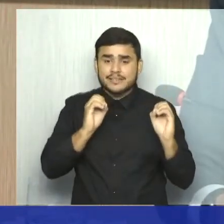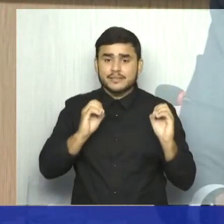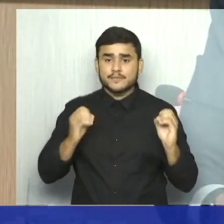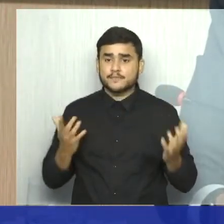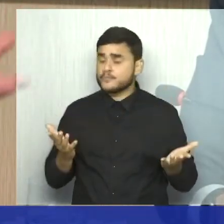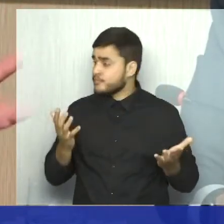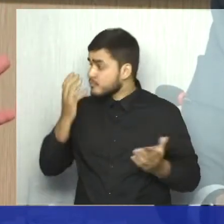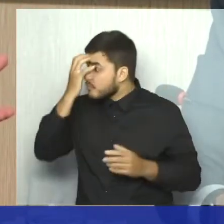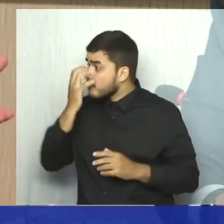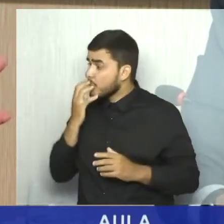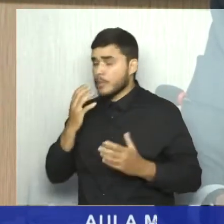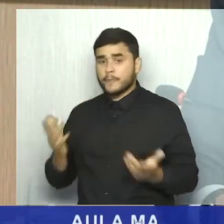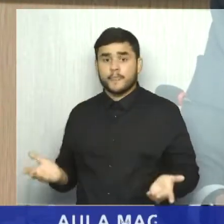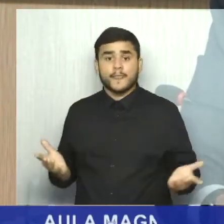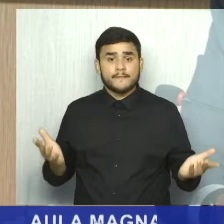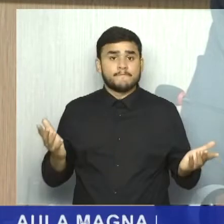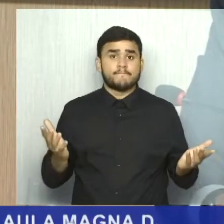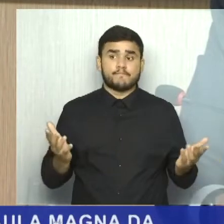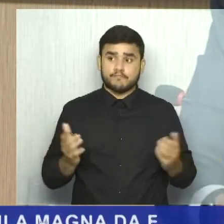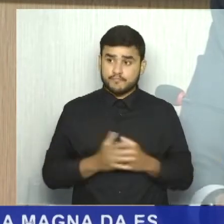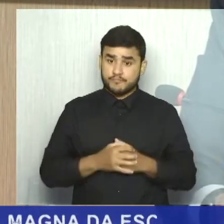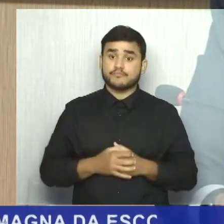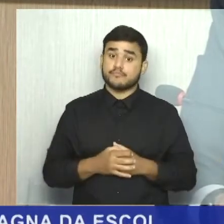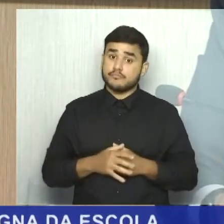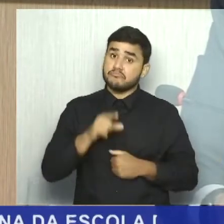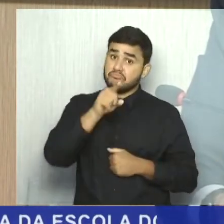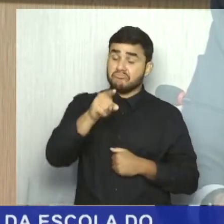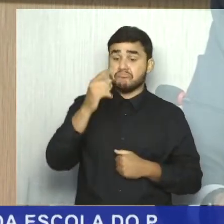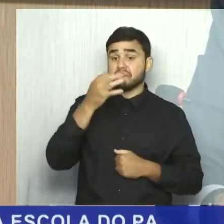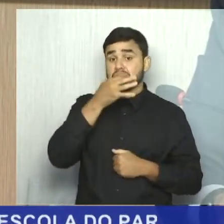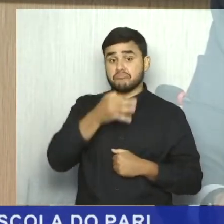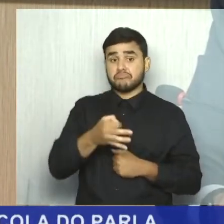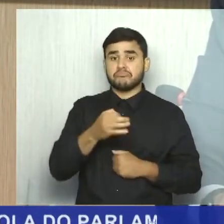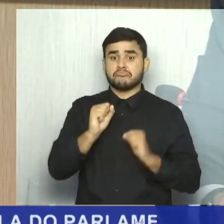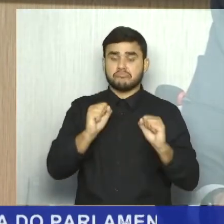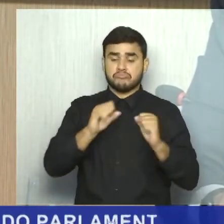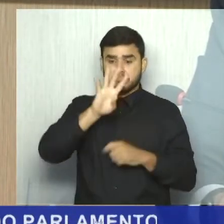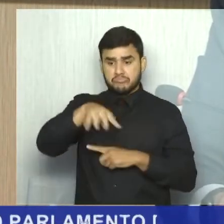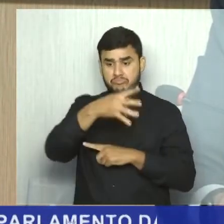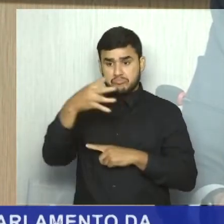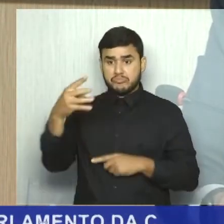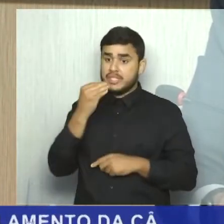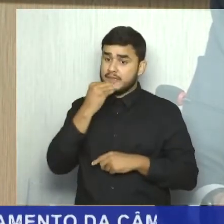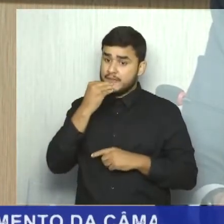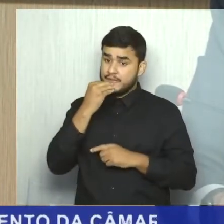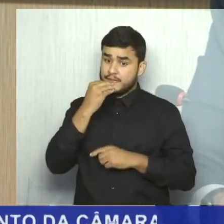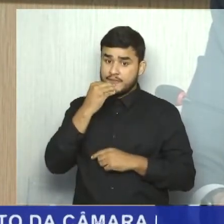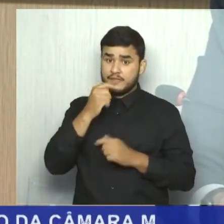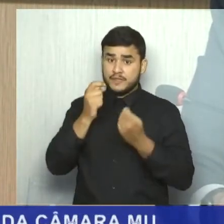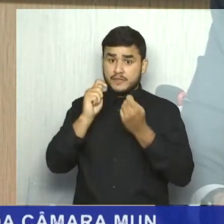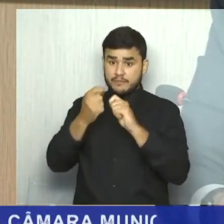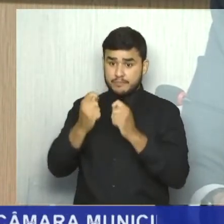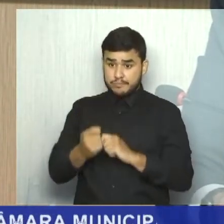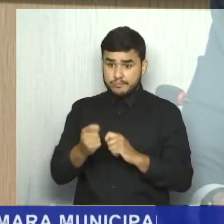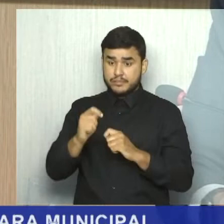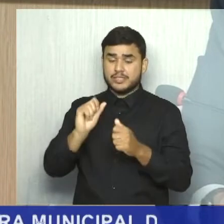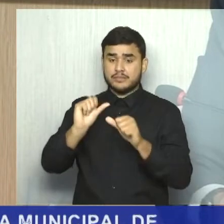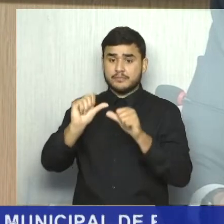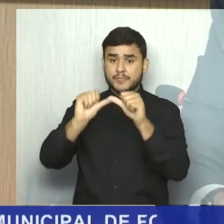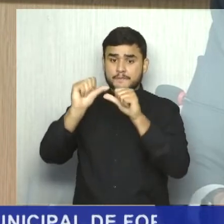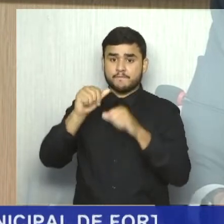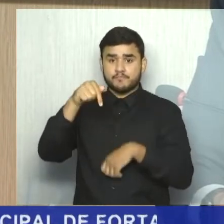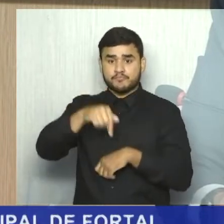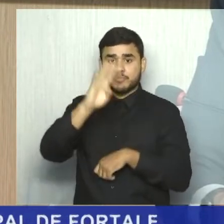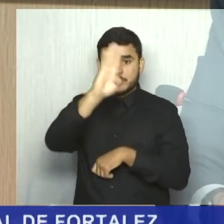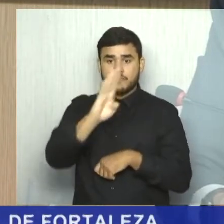Esse é o jogo. Então, agora, você pode aumentar a tabela de imposto de renda num país que está quebrado?